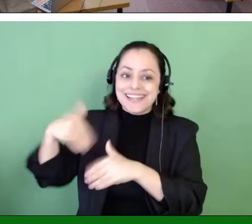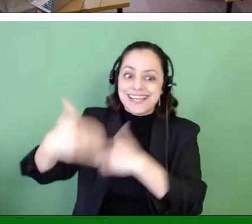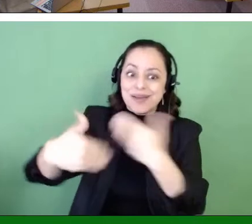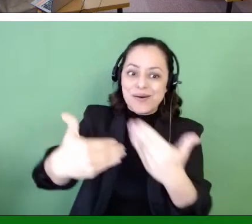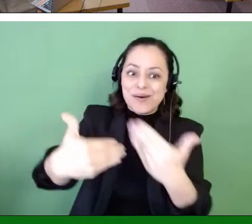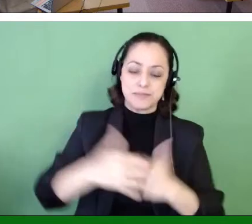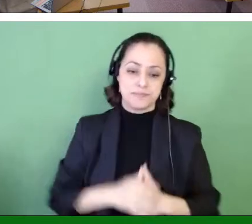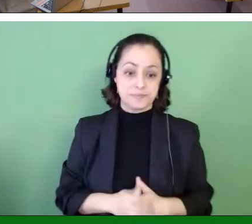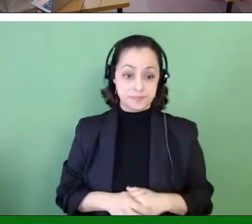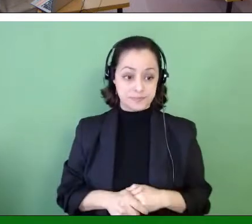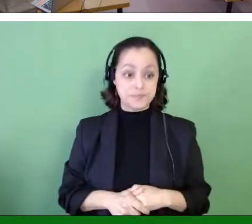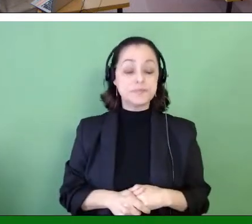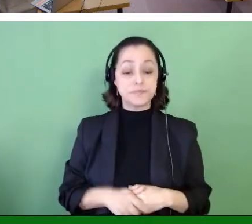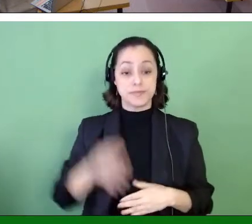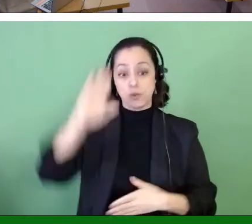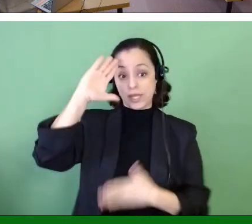que